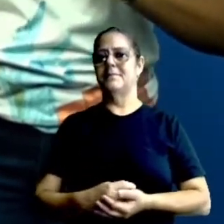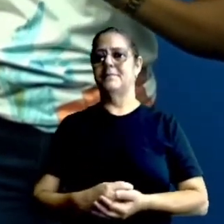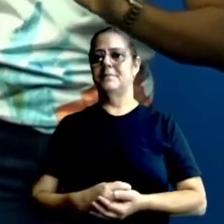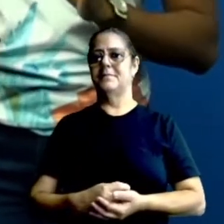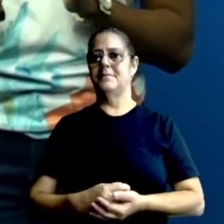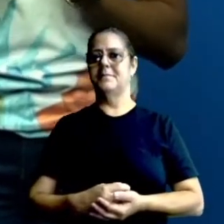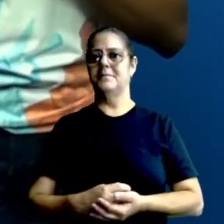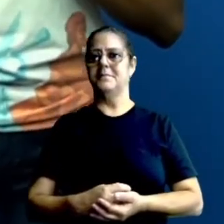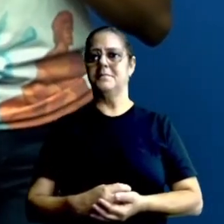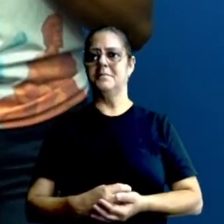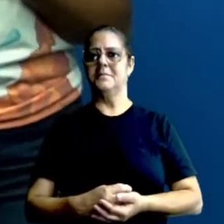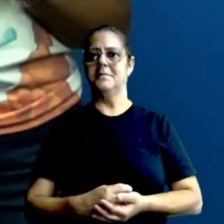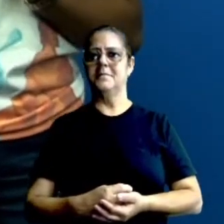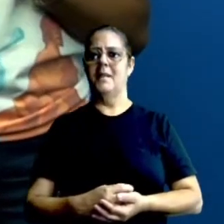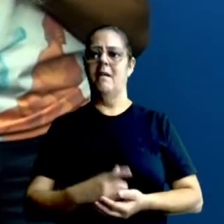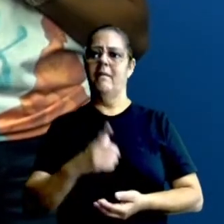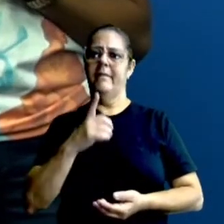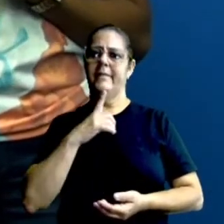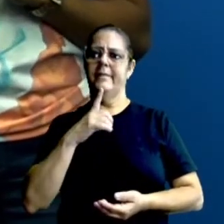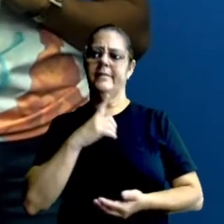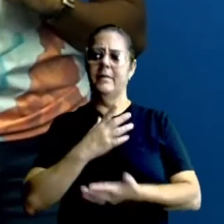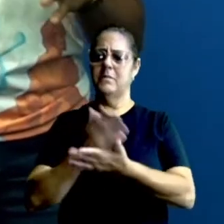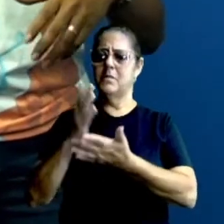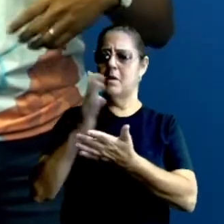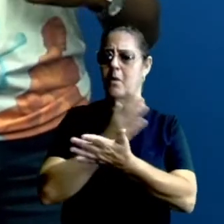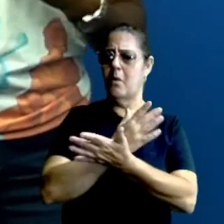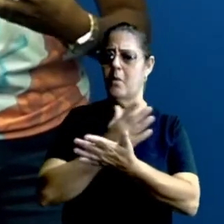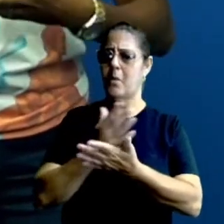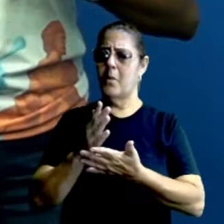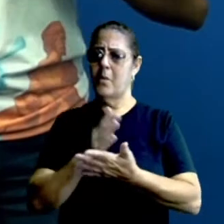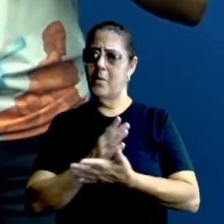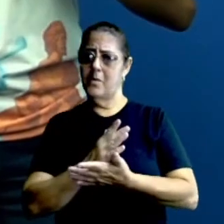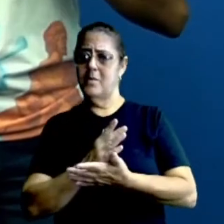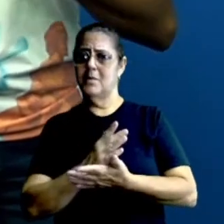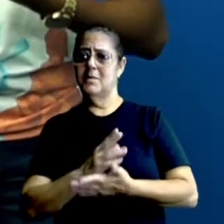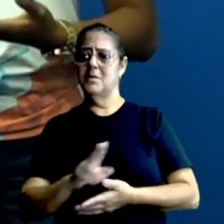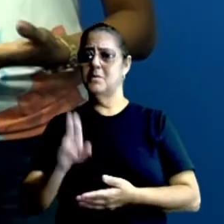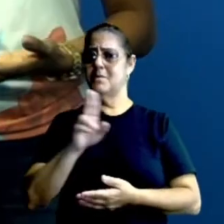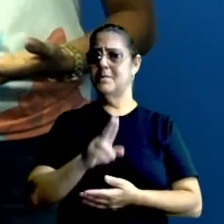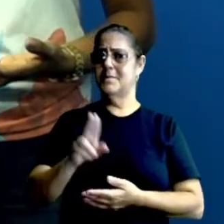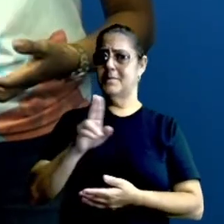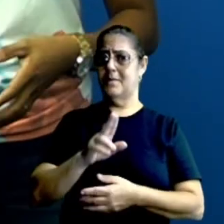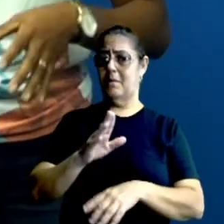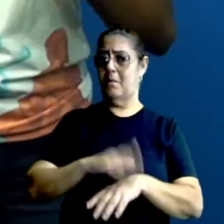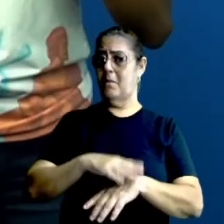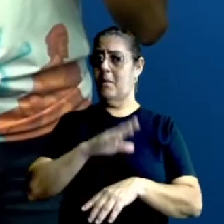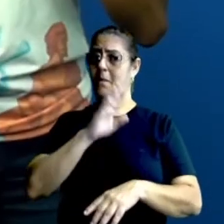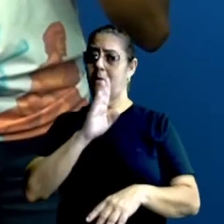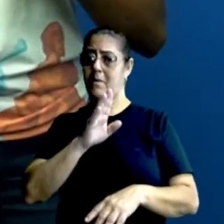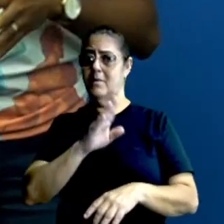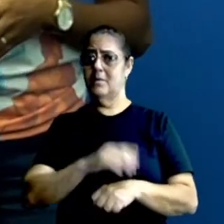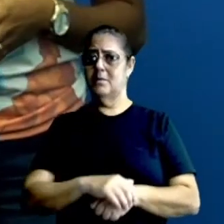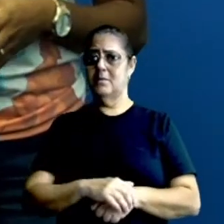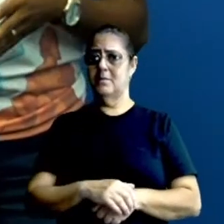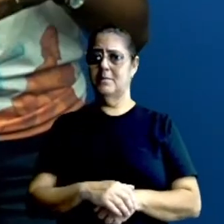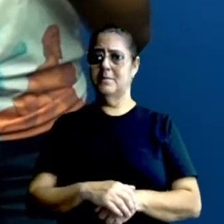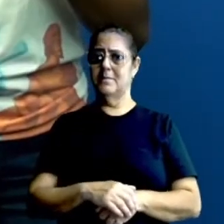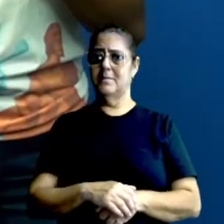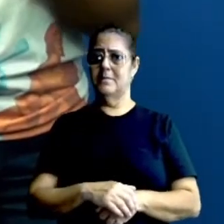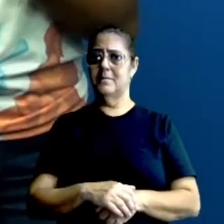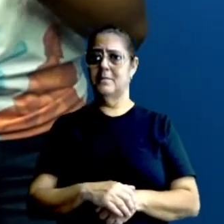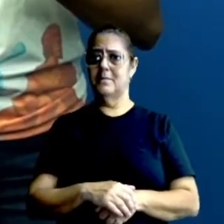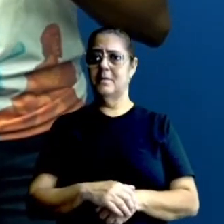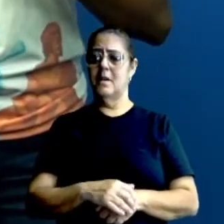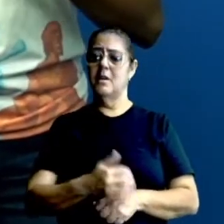bons nós temos algumas aqui separadas que são aquelas que usamos com mais frequência sorry